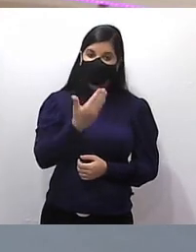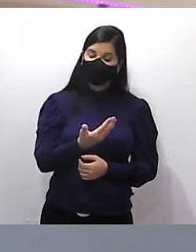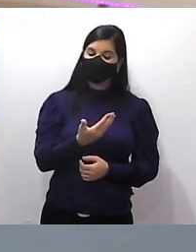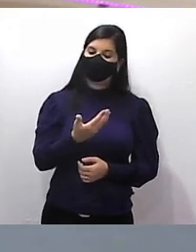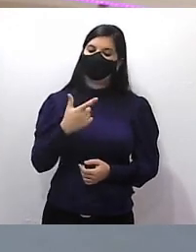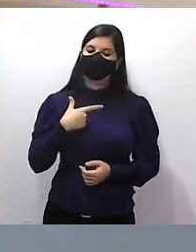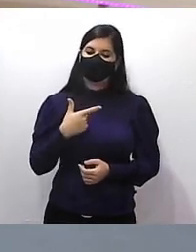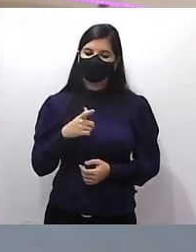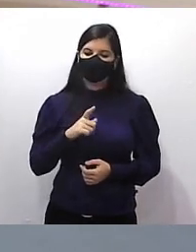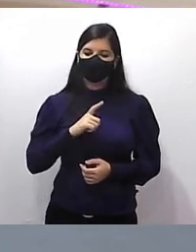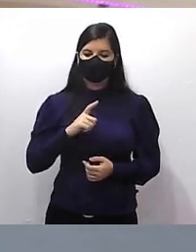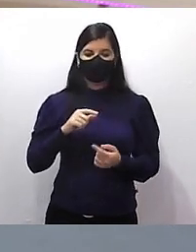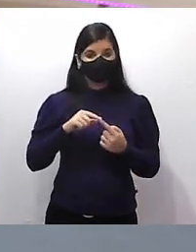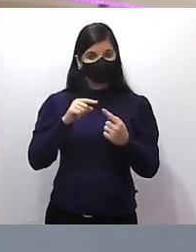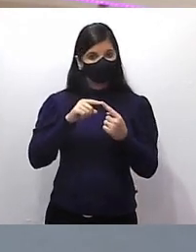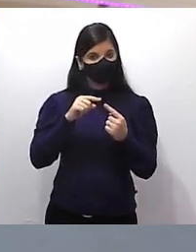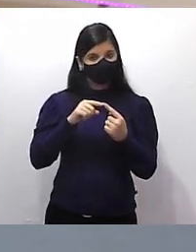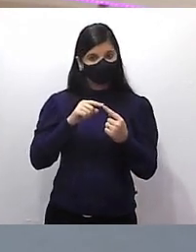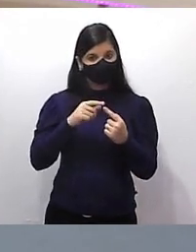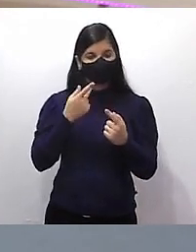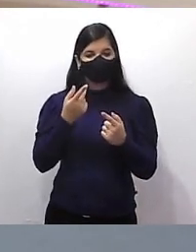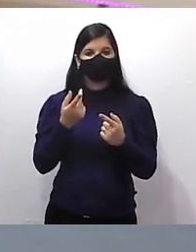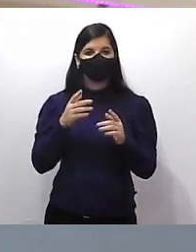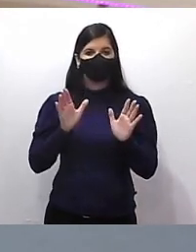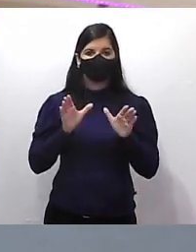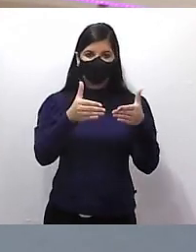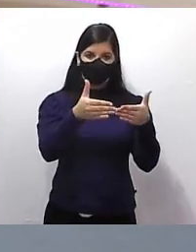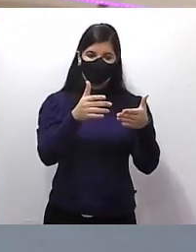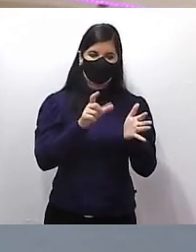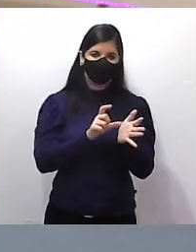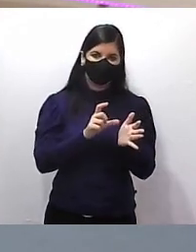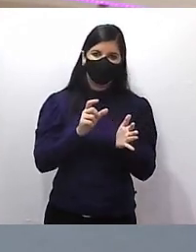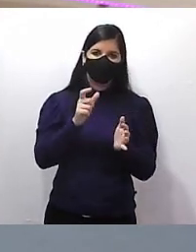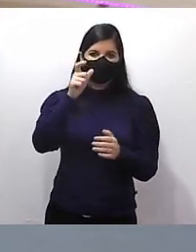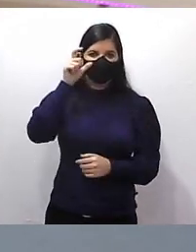predictions, intenções e previsões, mas nós focamos mais em